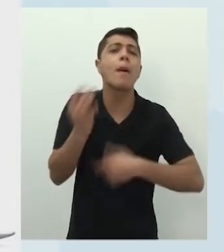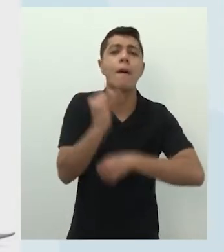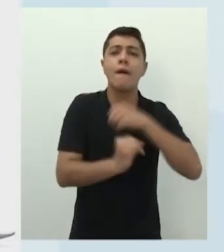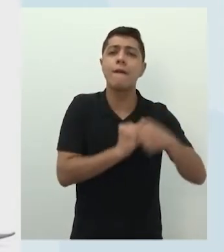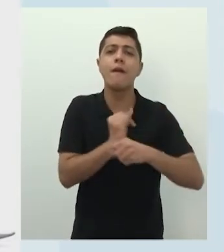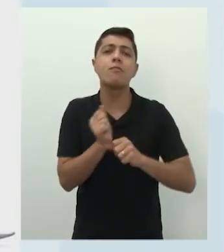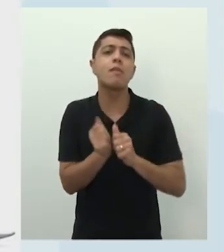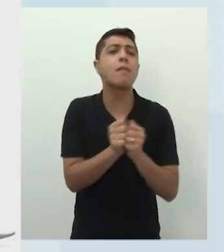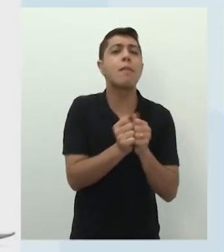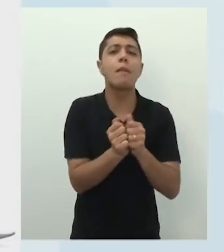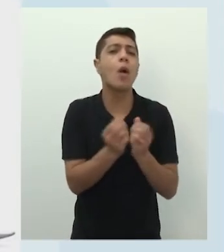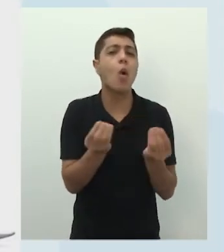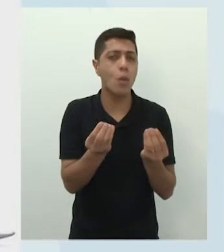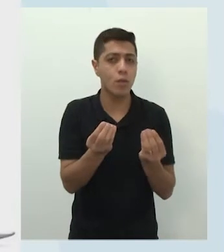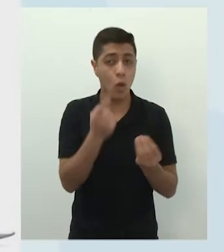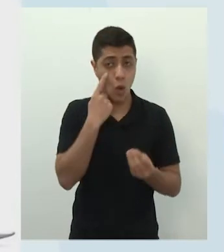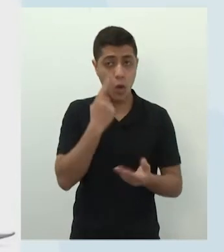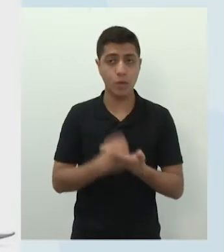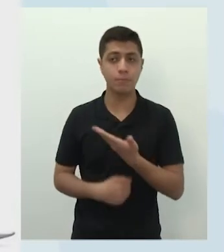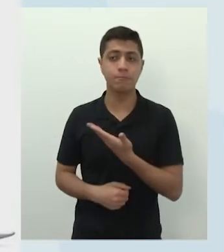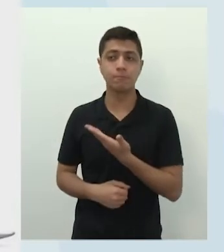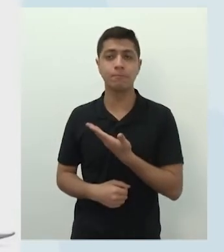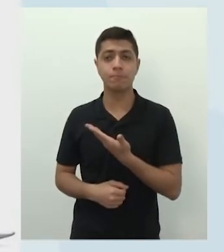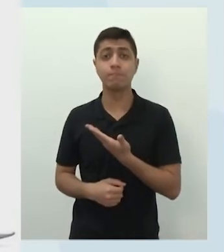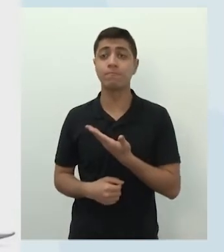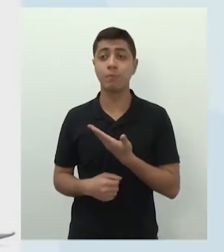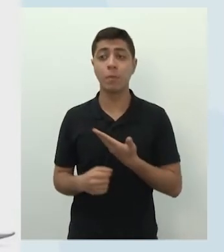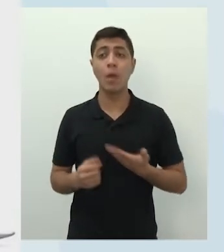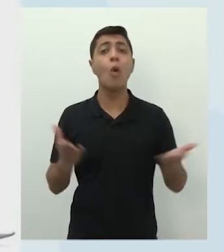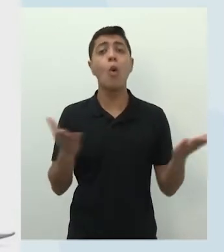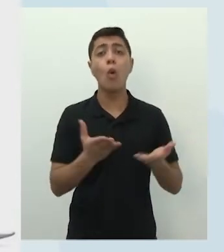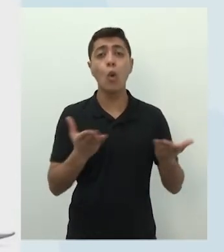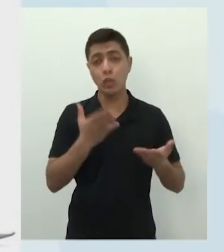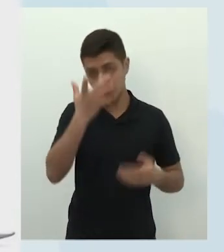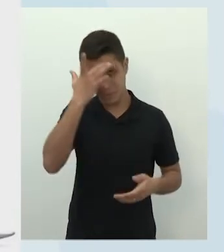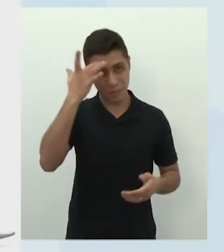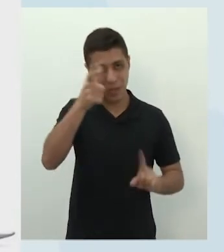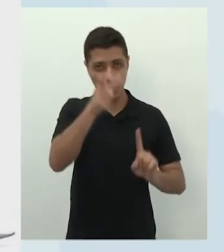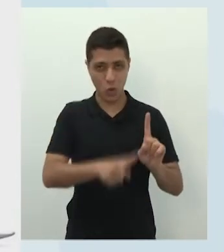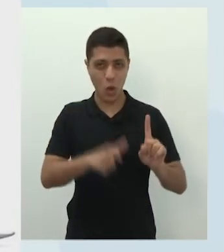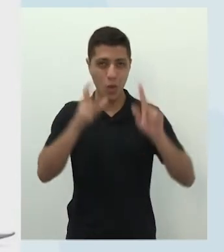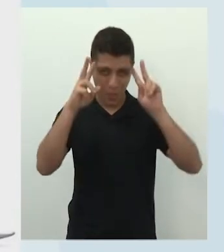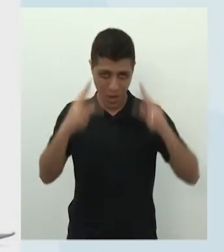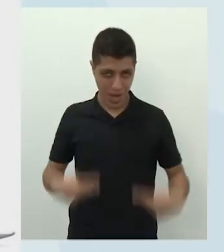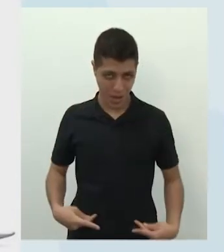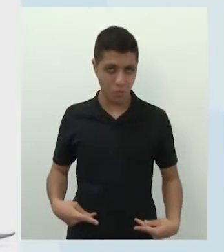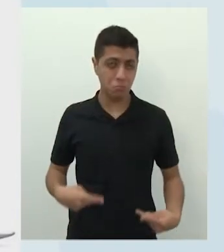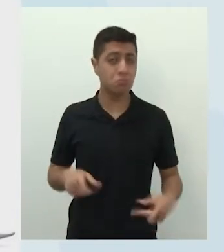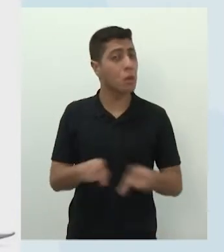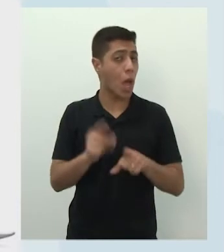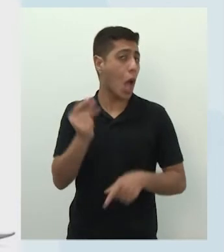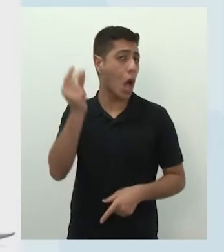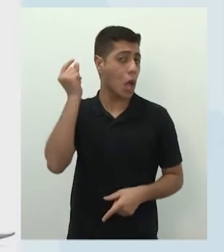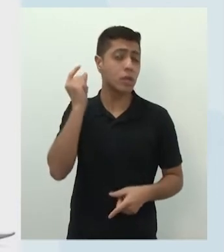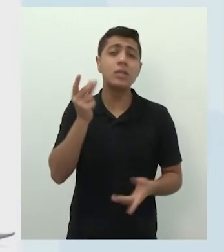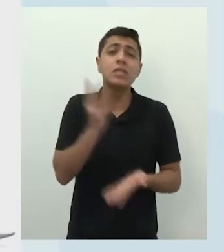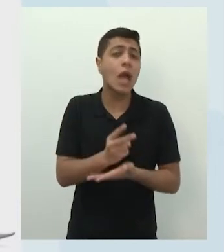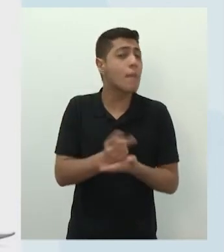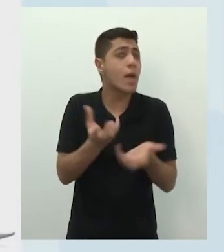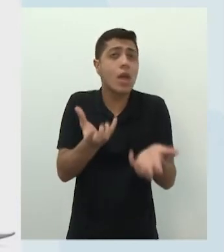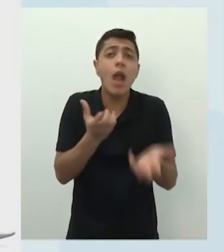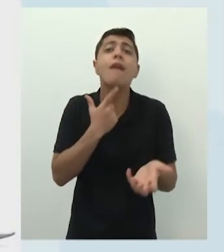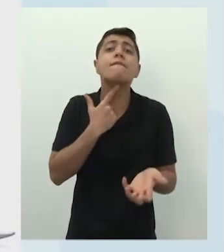estamos mais vulneráveis à interação. O ser humano sempre quis interagir, né? Se houvesse um smartphone 4G na